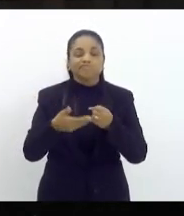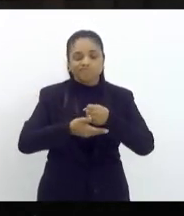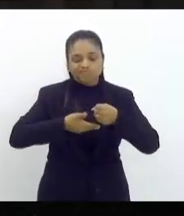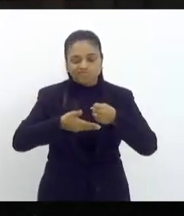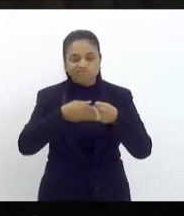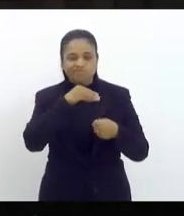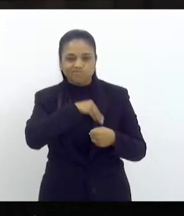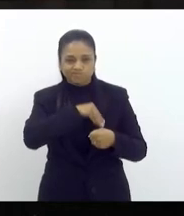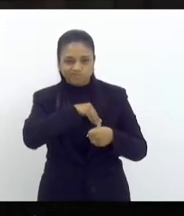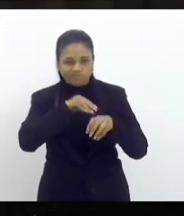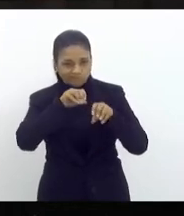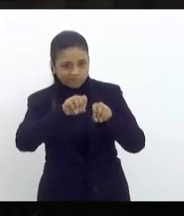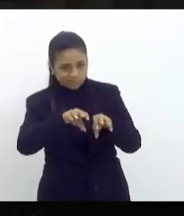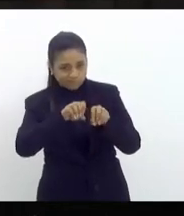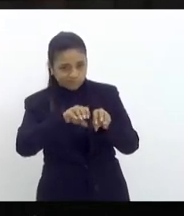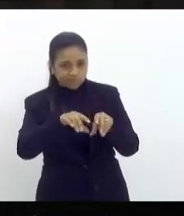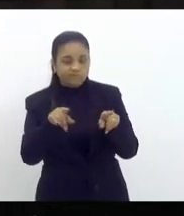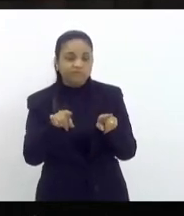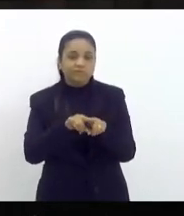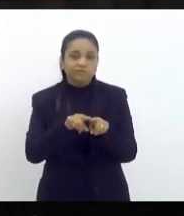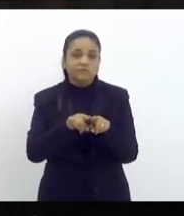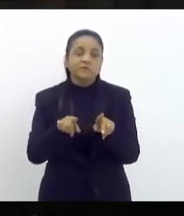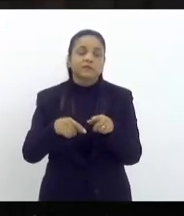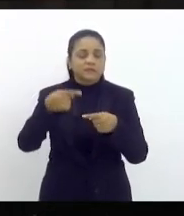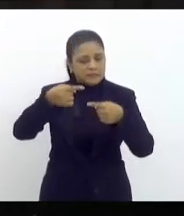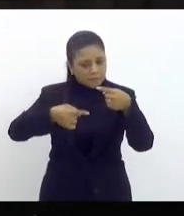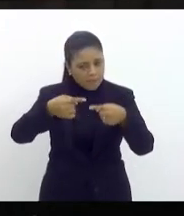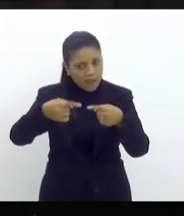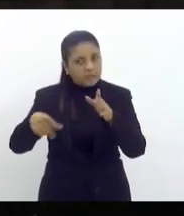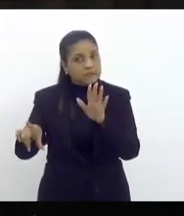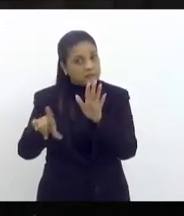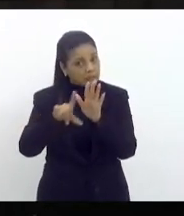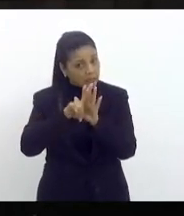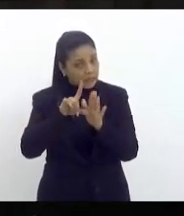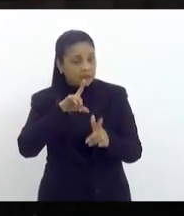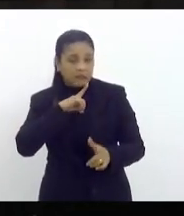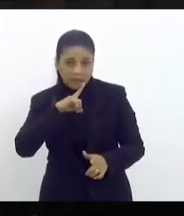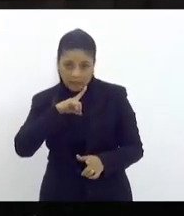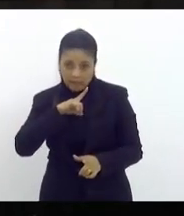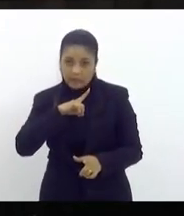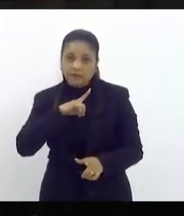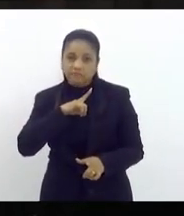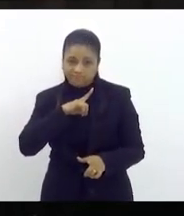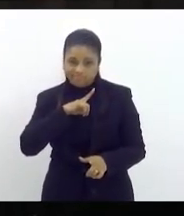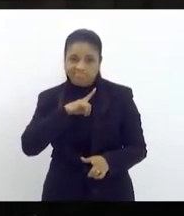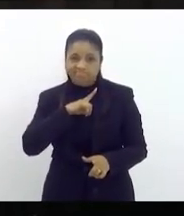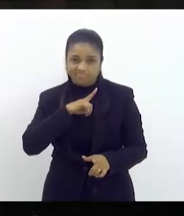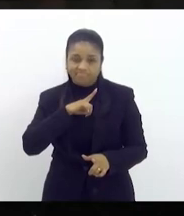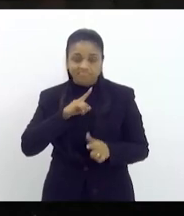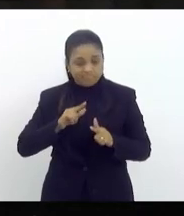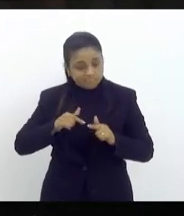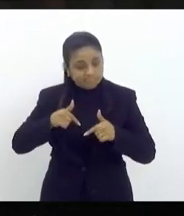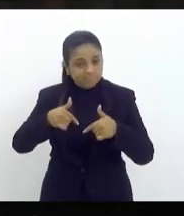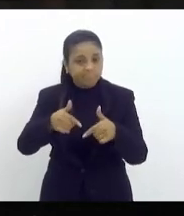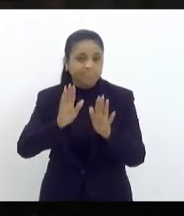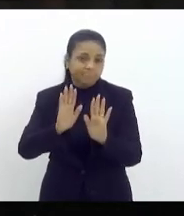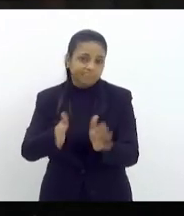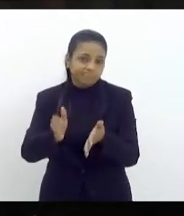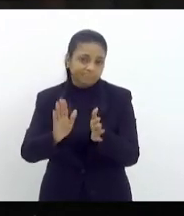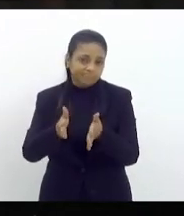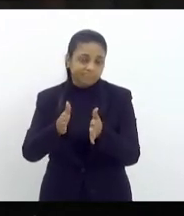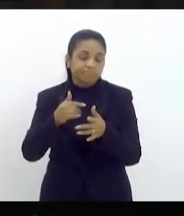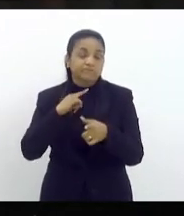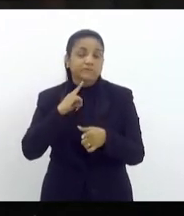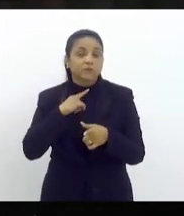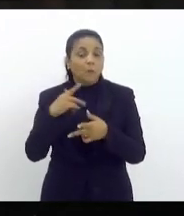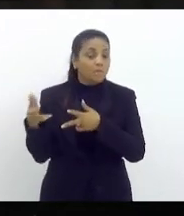que nós fizemos o debate que inclusive é lei já é uma lei que está em curso então o que